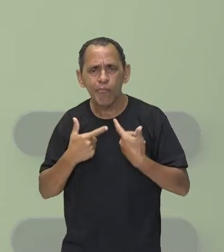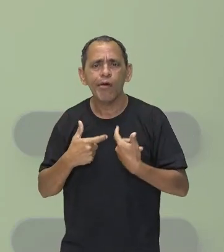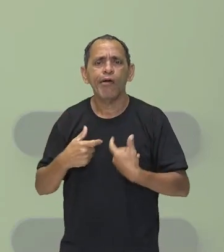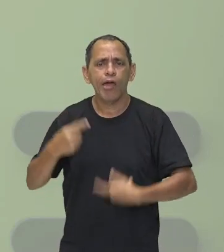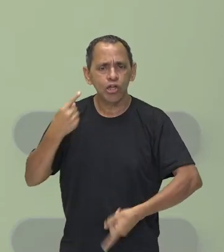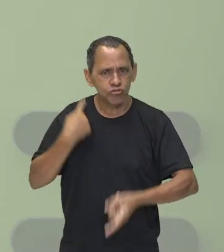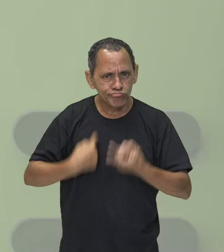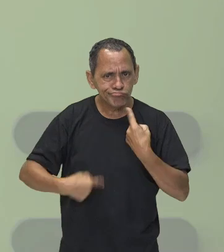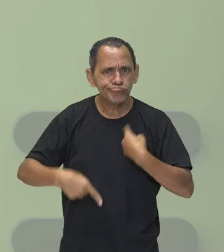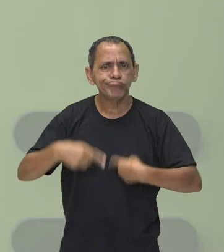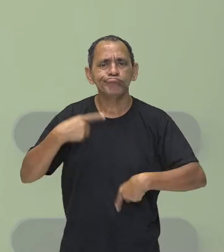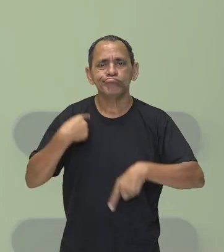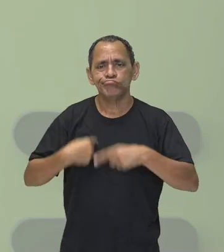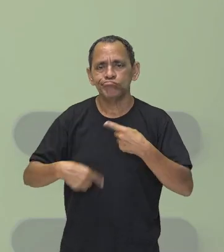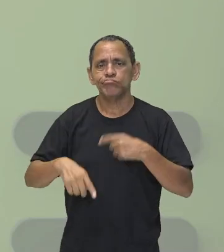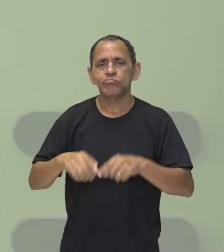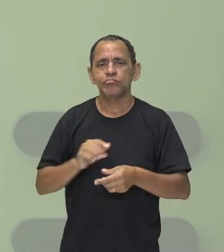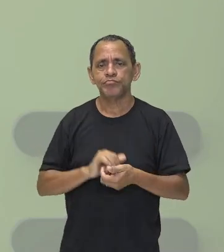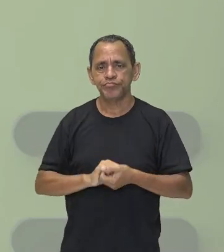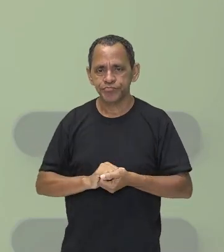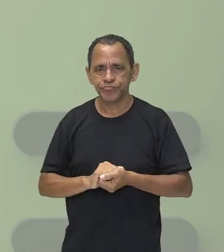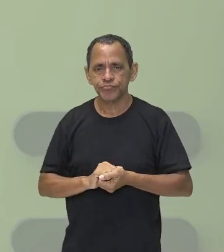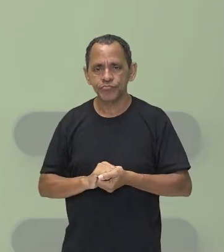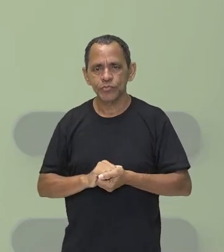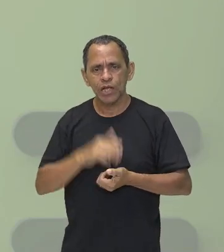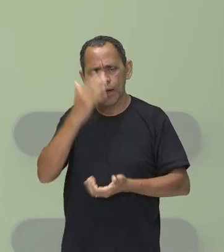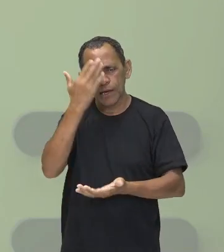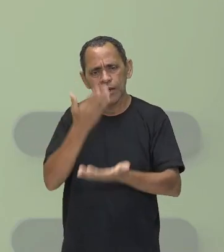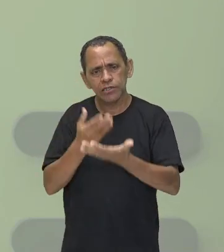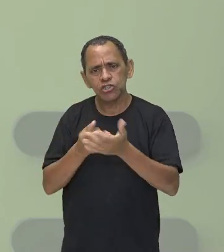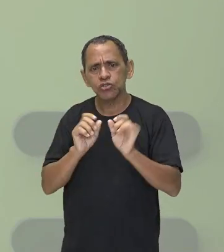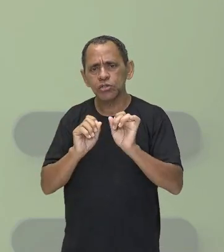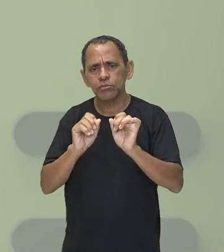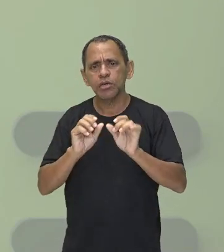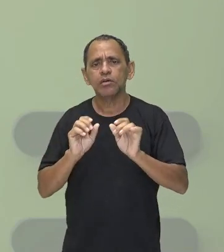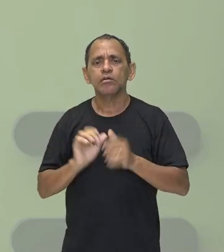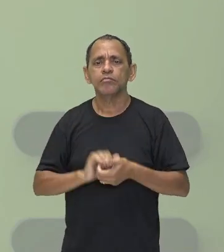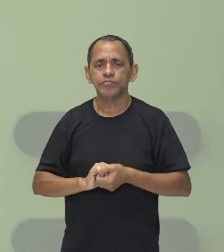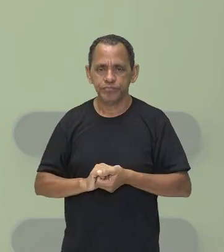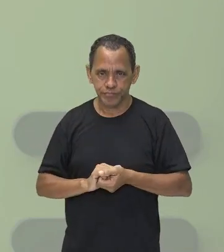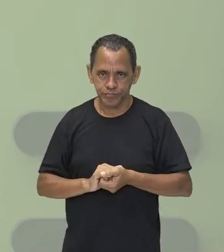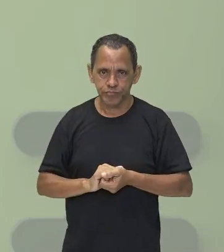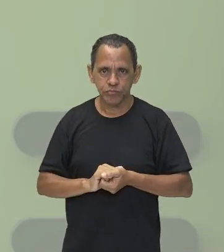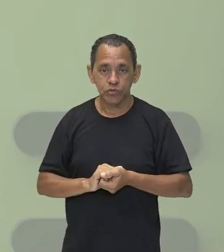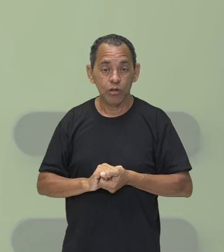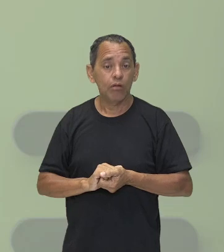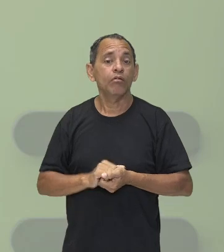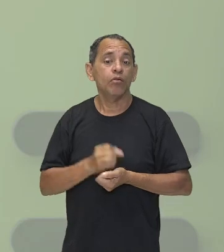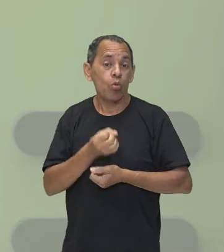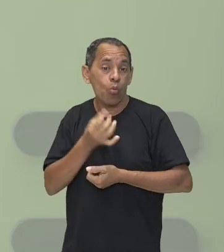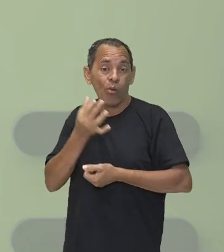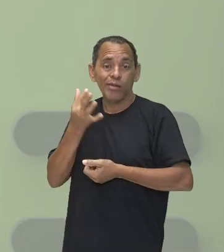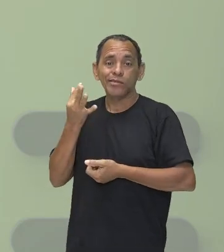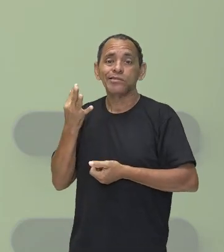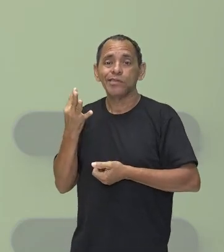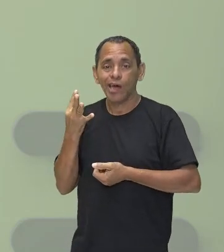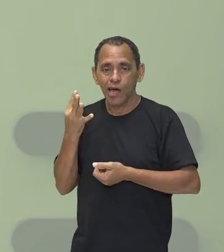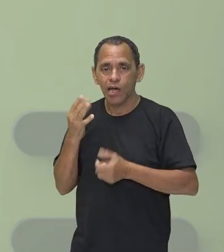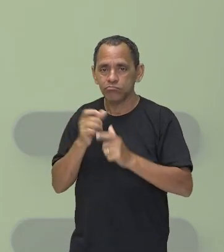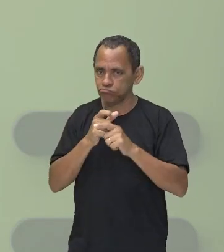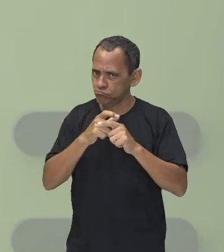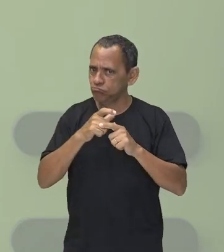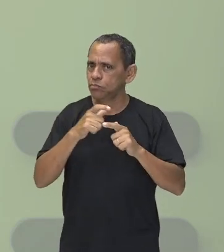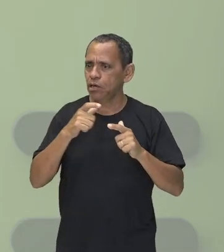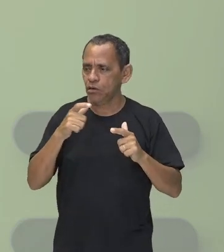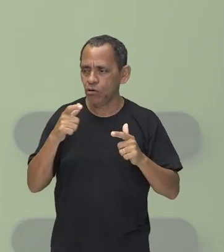corpo. Então, considerando também que em quantidades excessivas ele possui